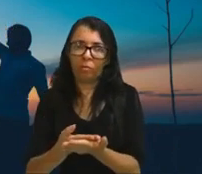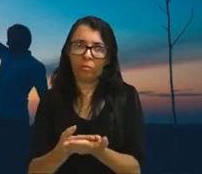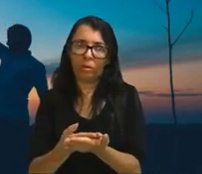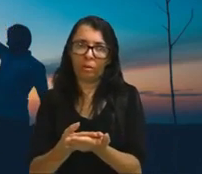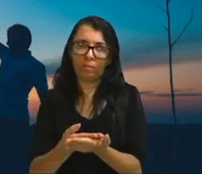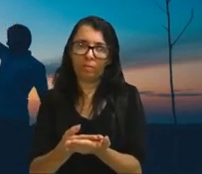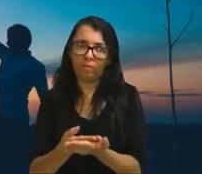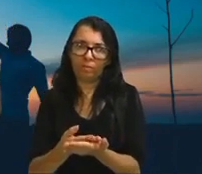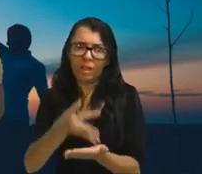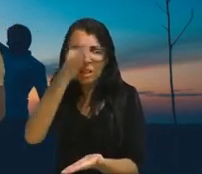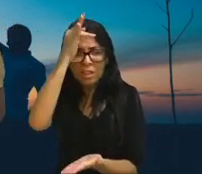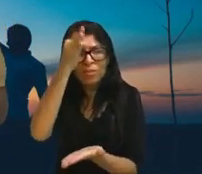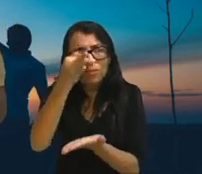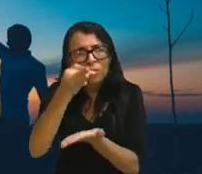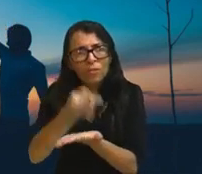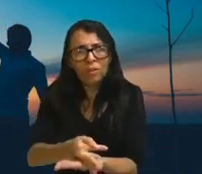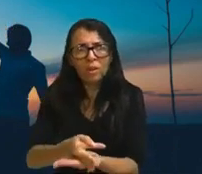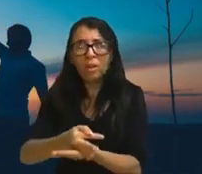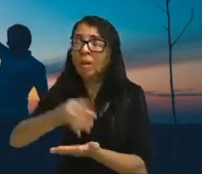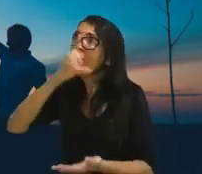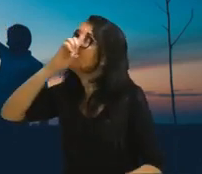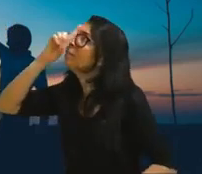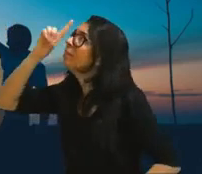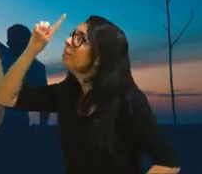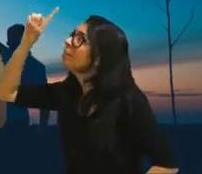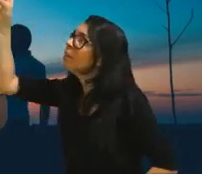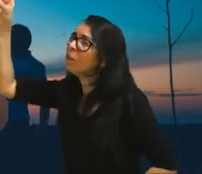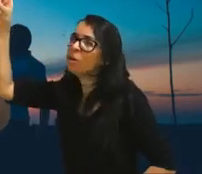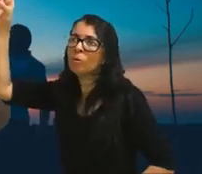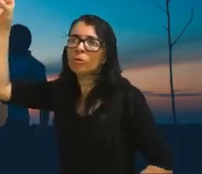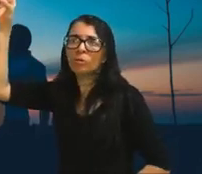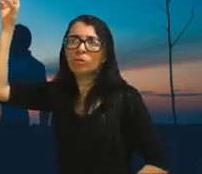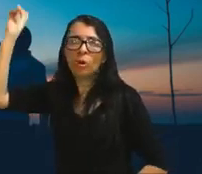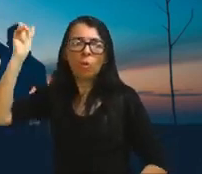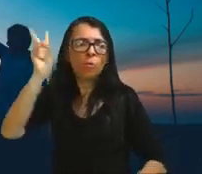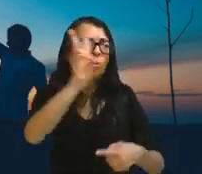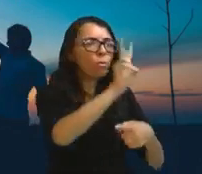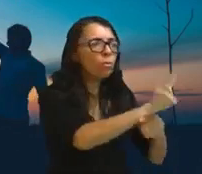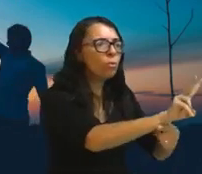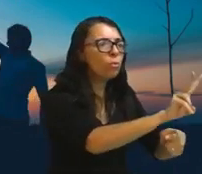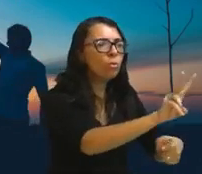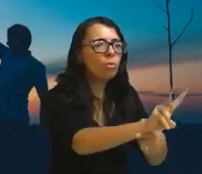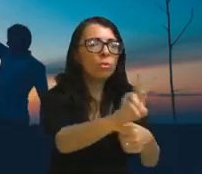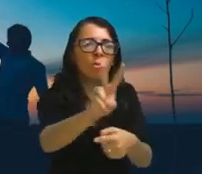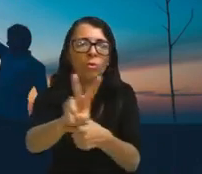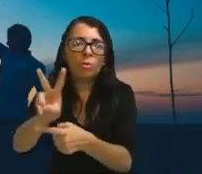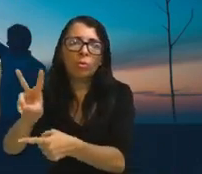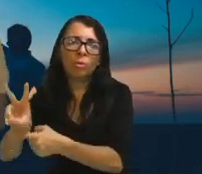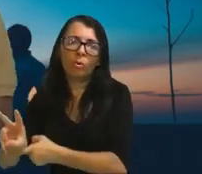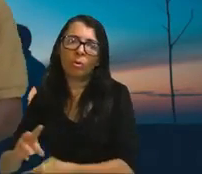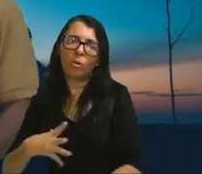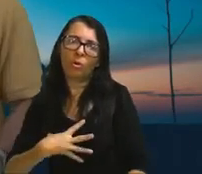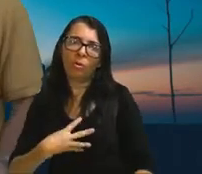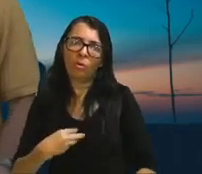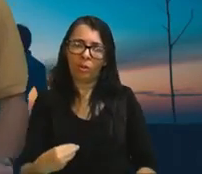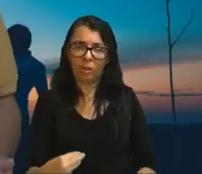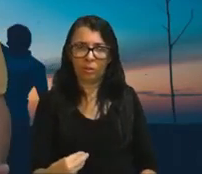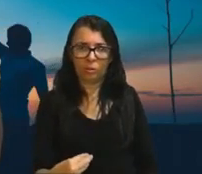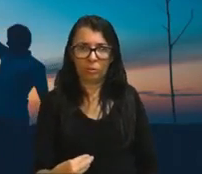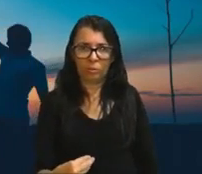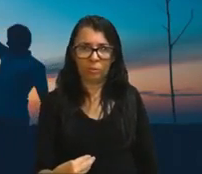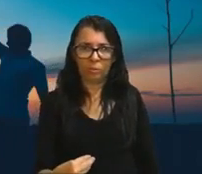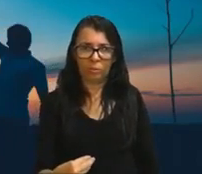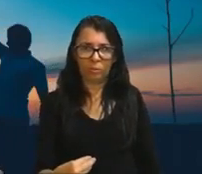reclamando. Não chegue diante de Deus blasfemando muitas vezes contra Deus. Ou achando que Deus não